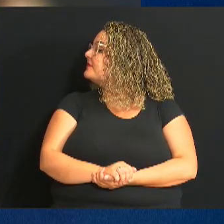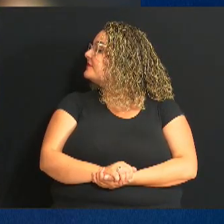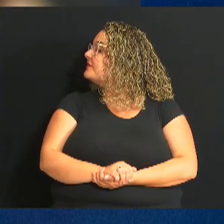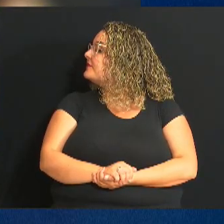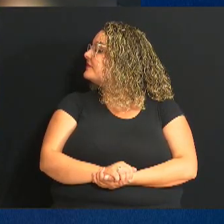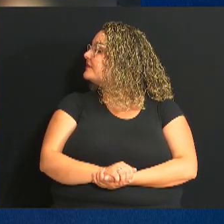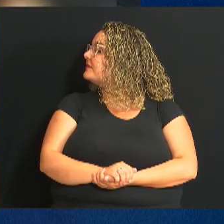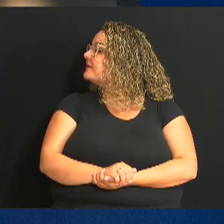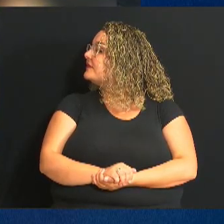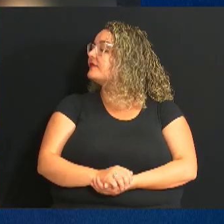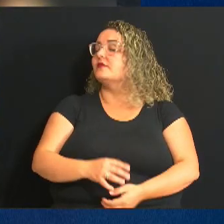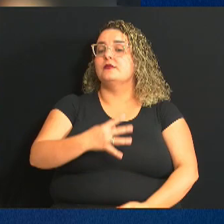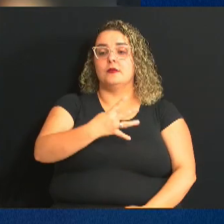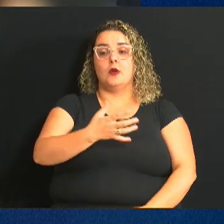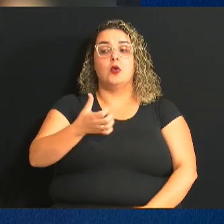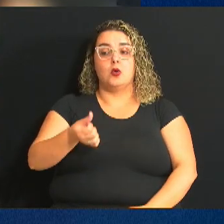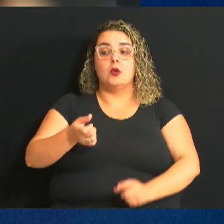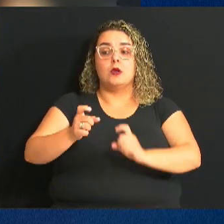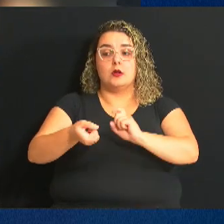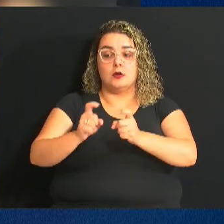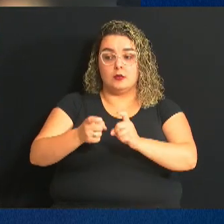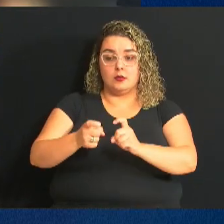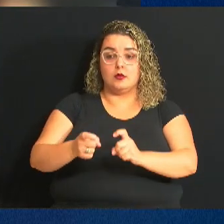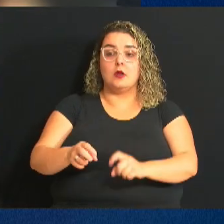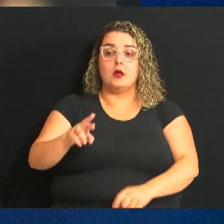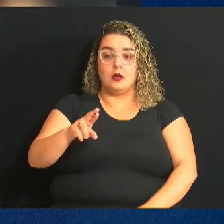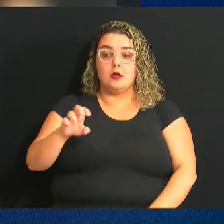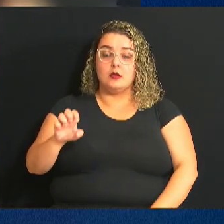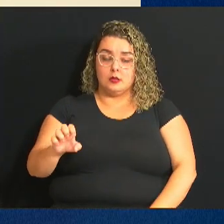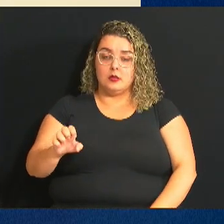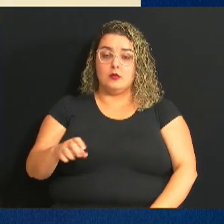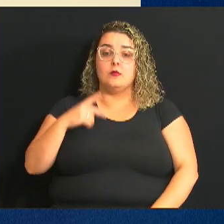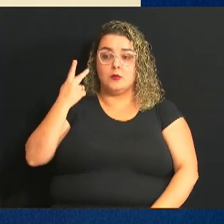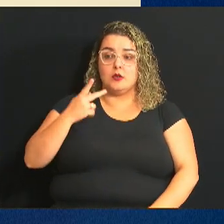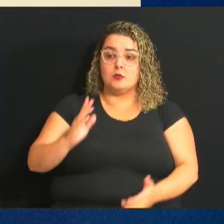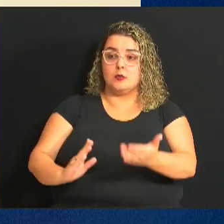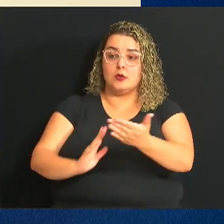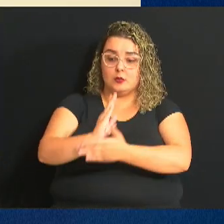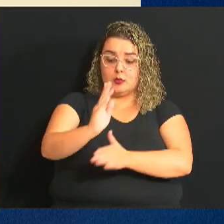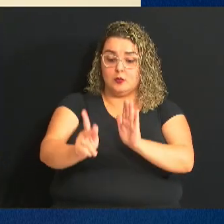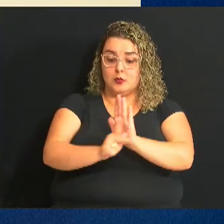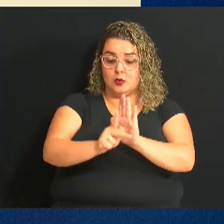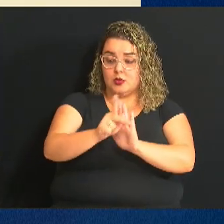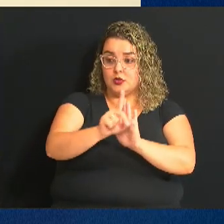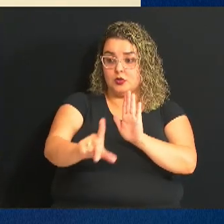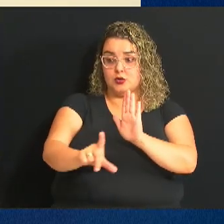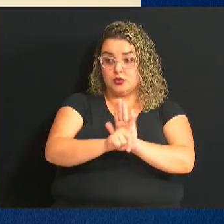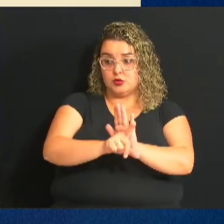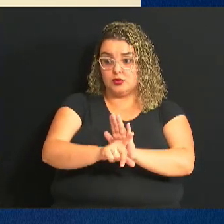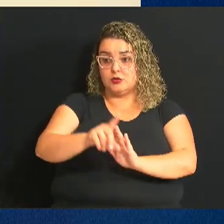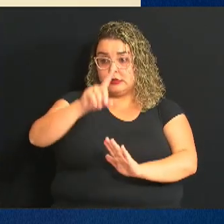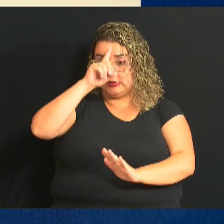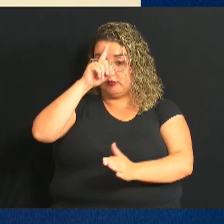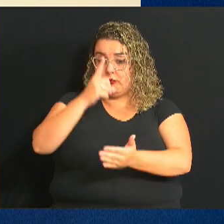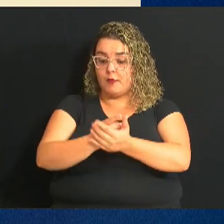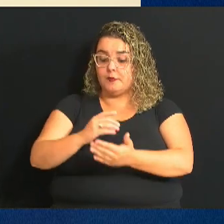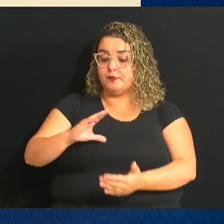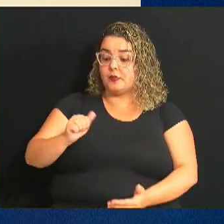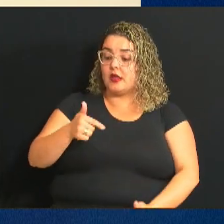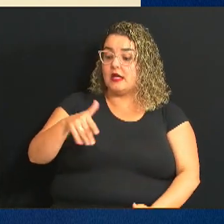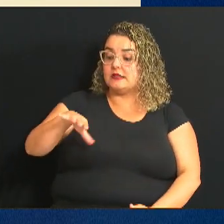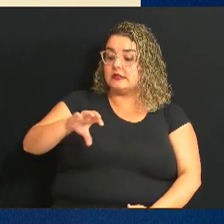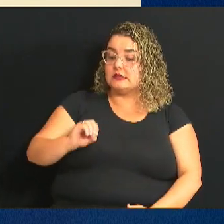Na 46ª reunião ordinária, vereadores aprovam projeto de lei que determina a cassação do alvará de